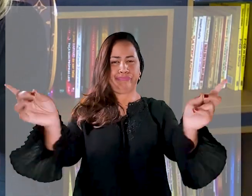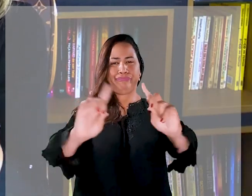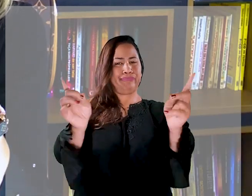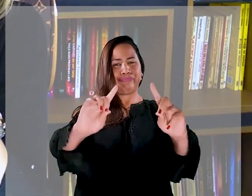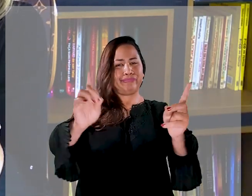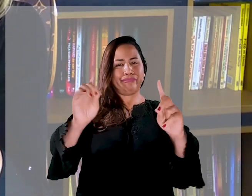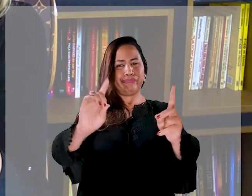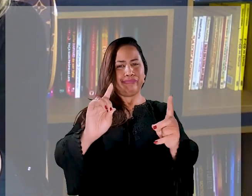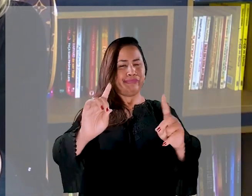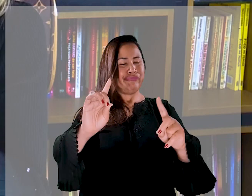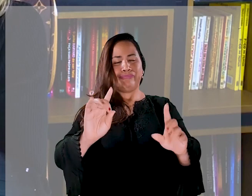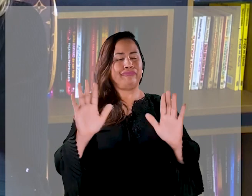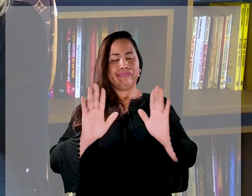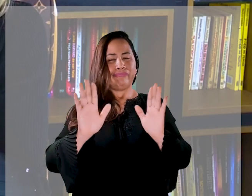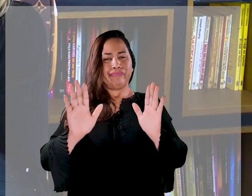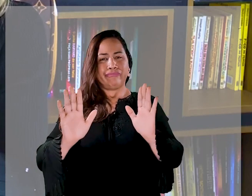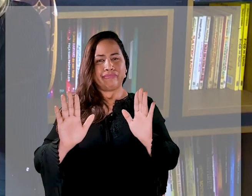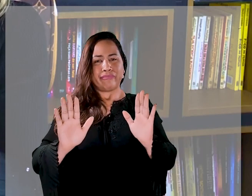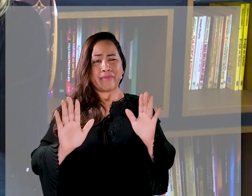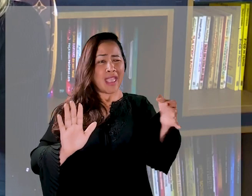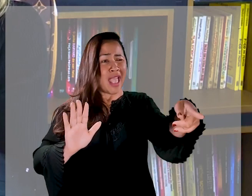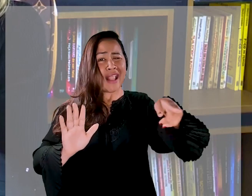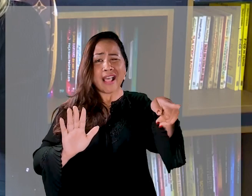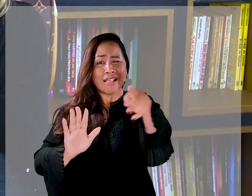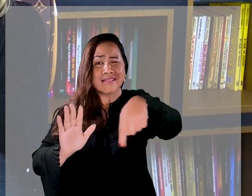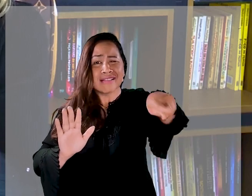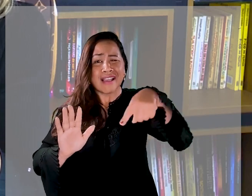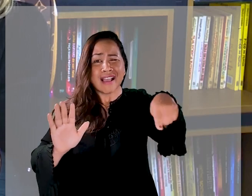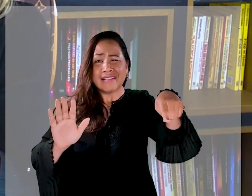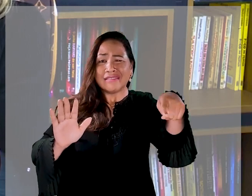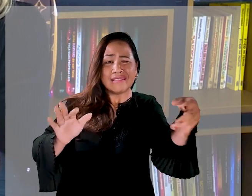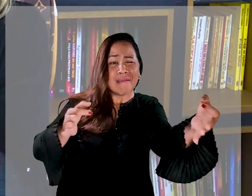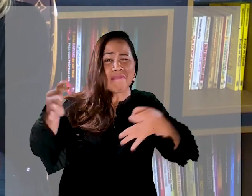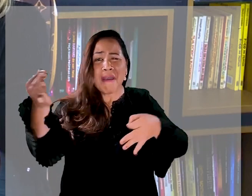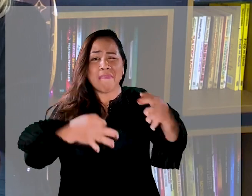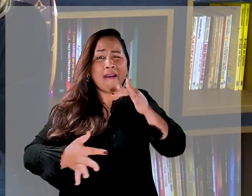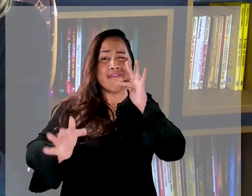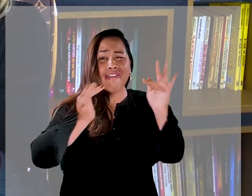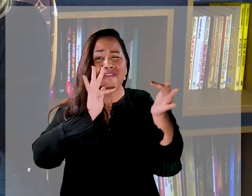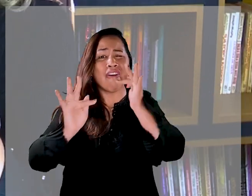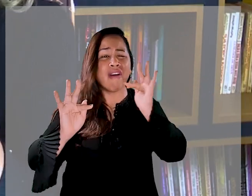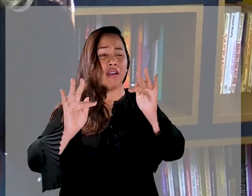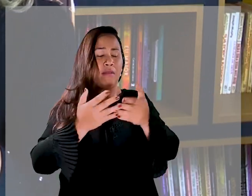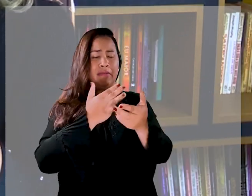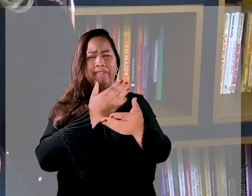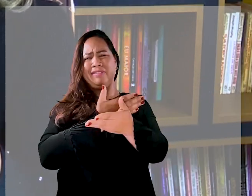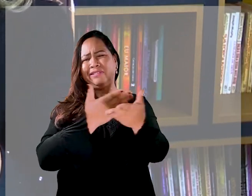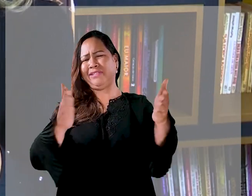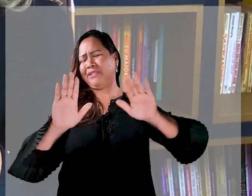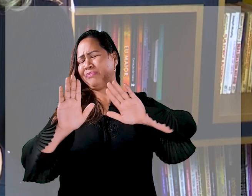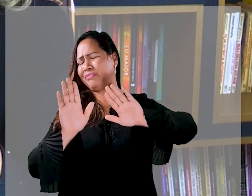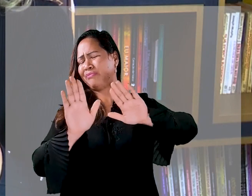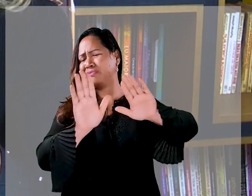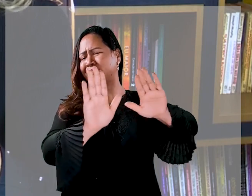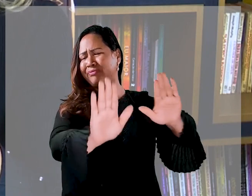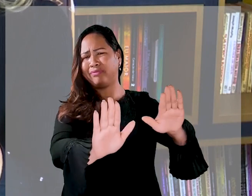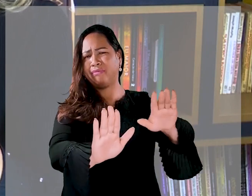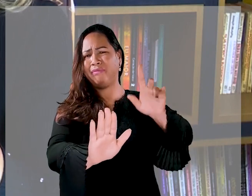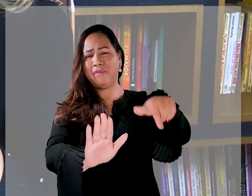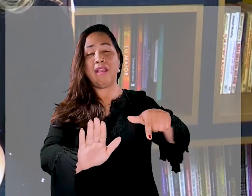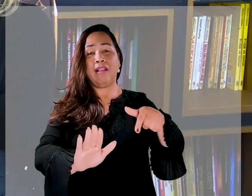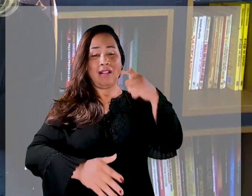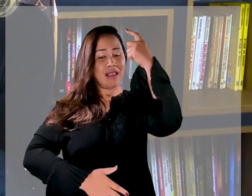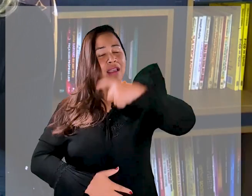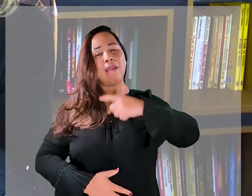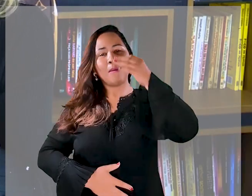Tem a ver com a parte delas, que está sendo refletido, que está sendo decodificado, é o reflexo através de